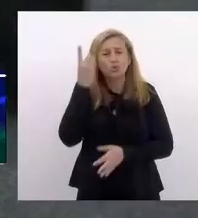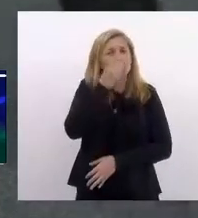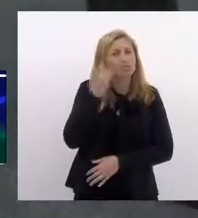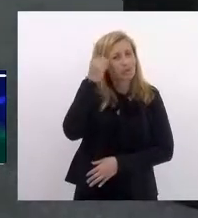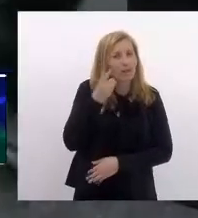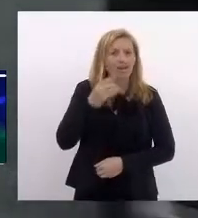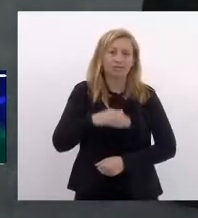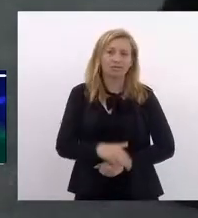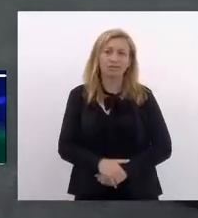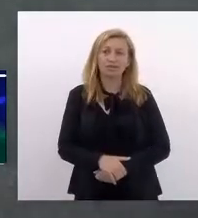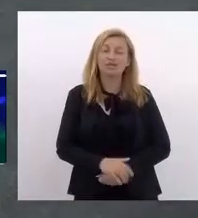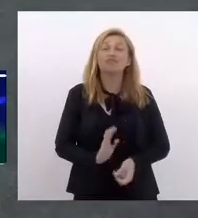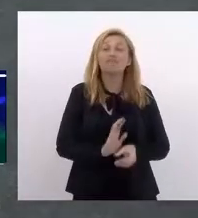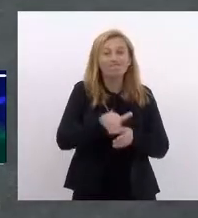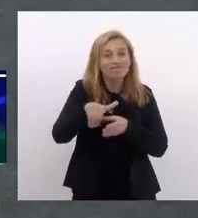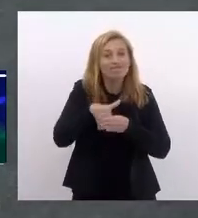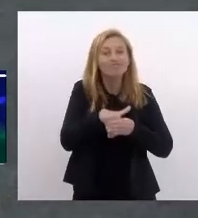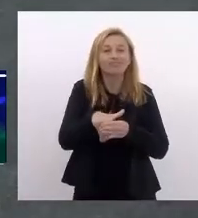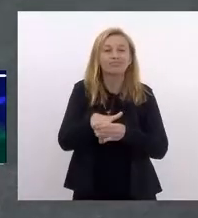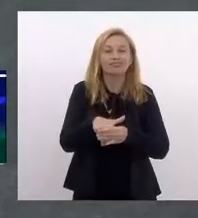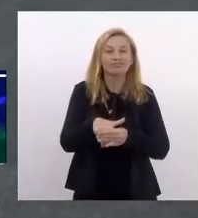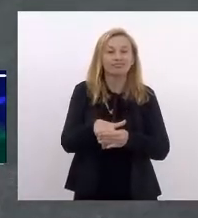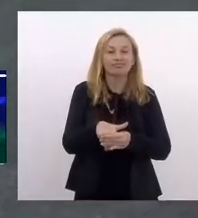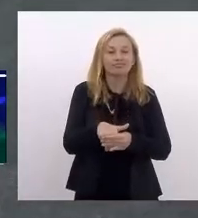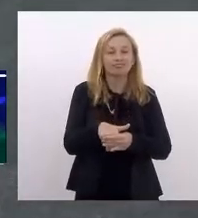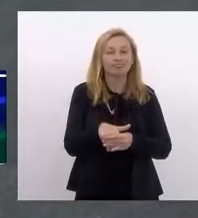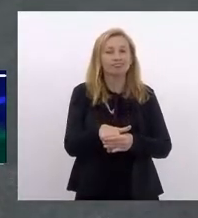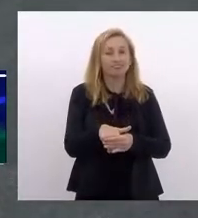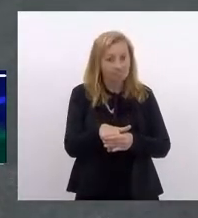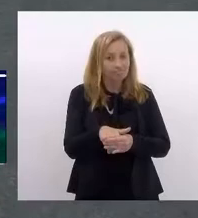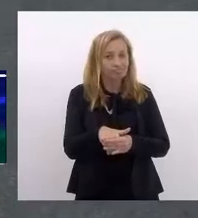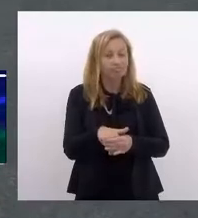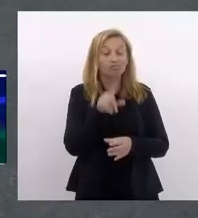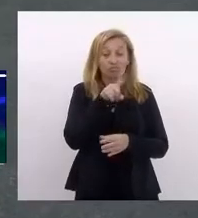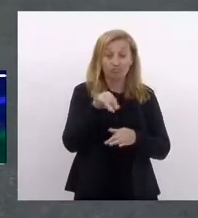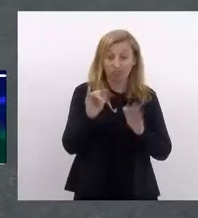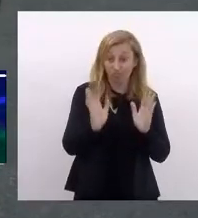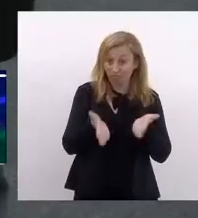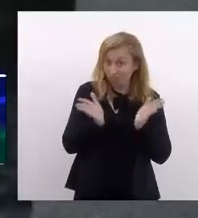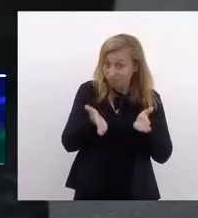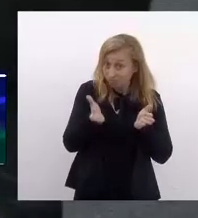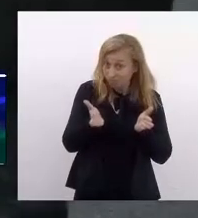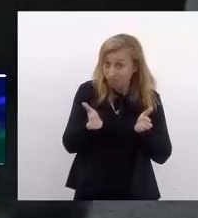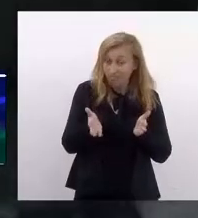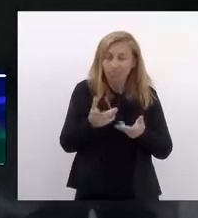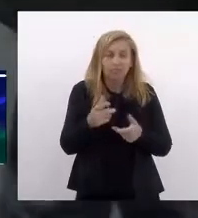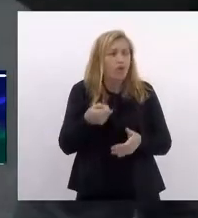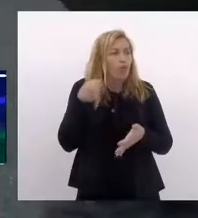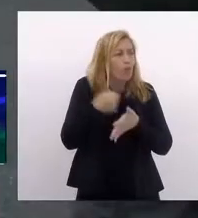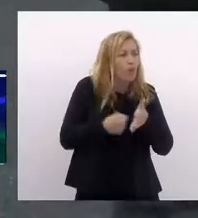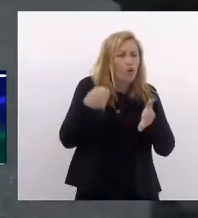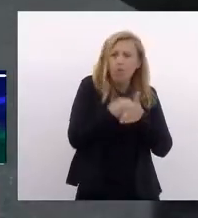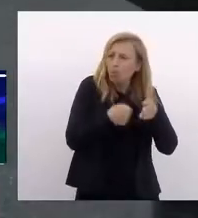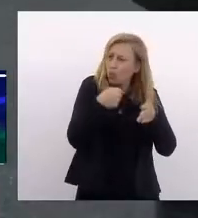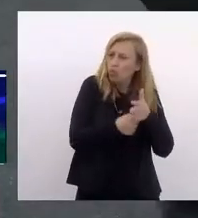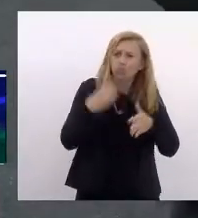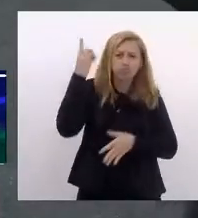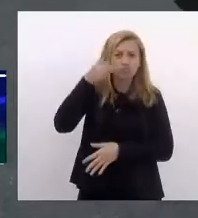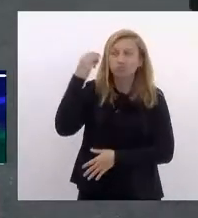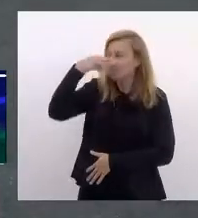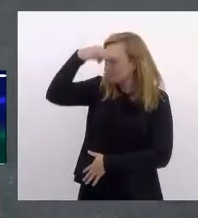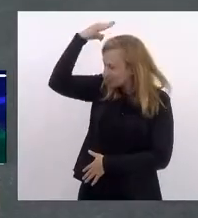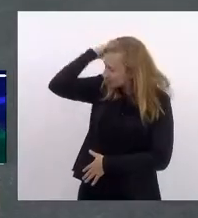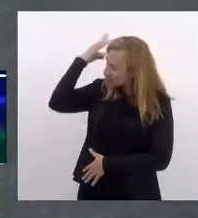deputados que votaram nessa proposição na data de hoje. Essa foi uma luta, deputado Márcio